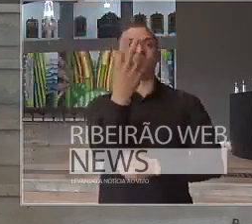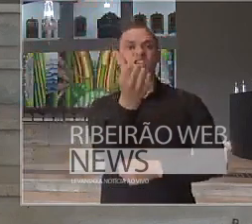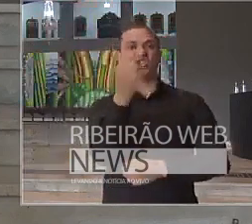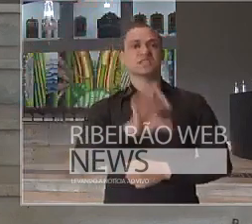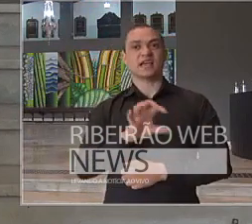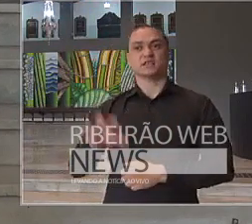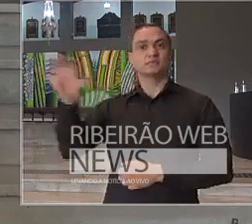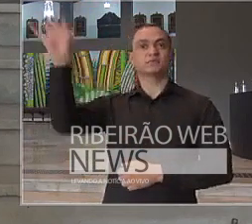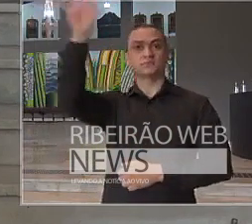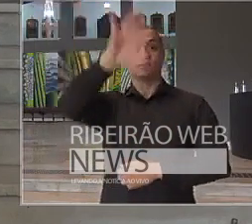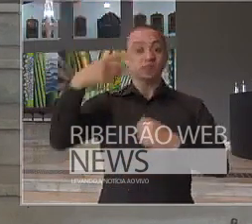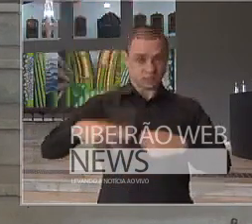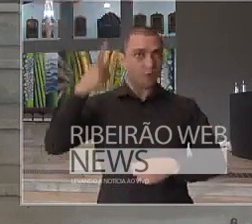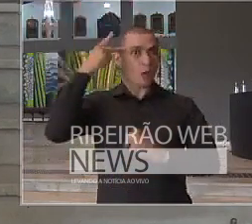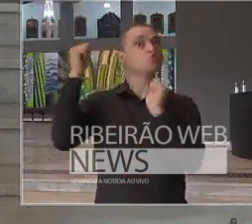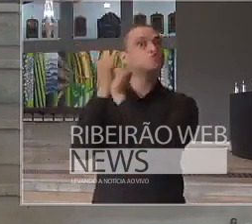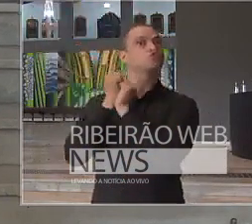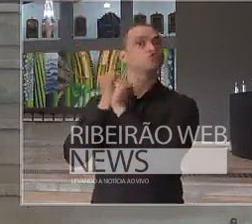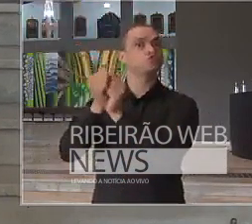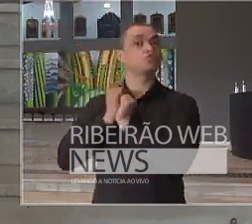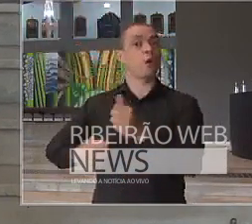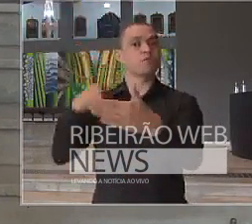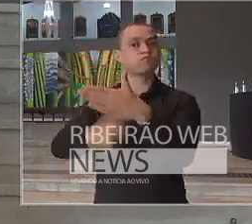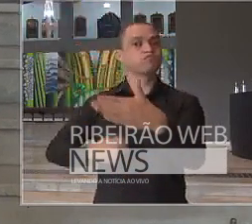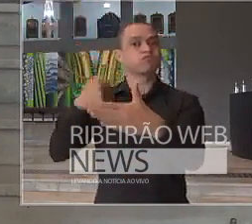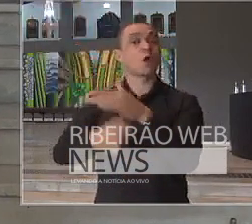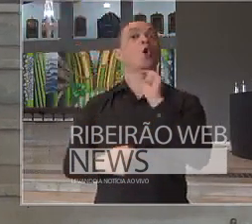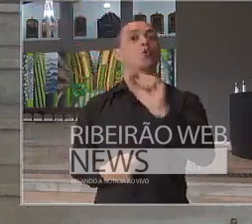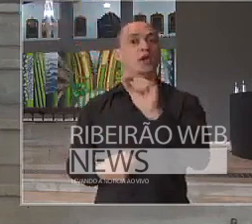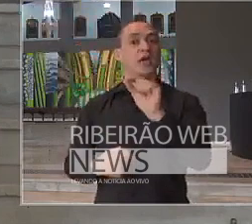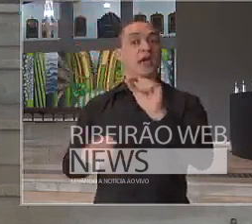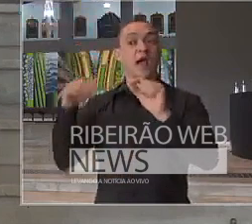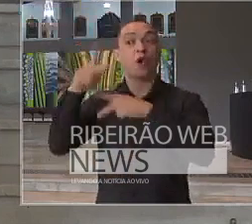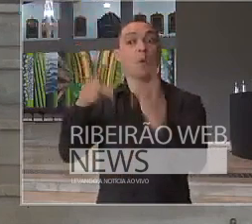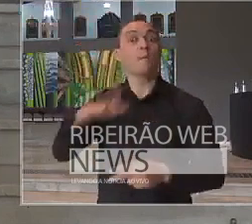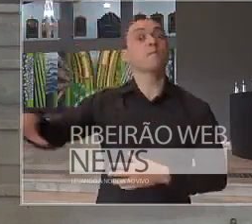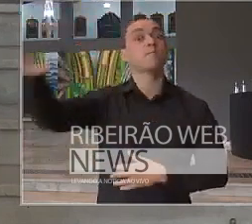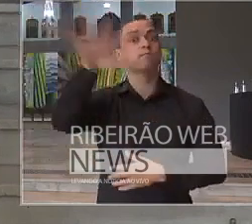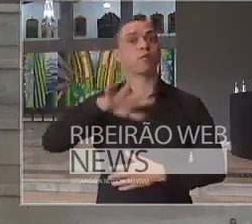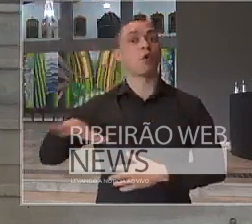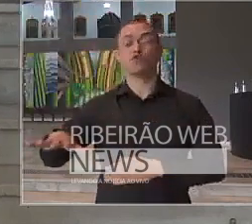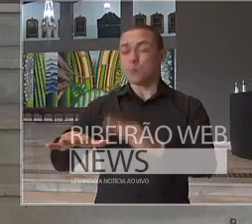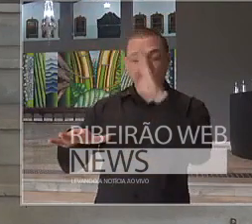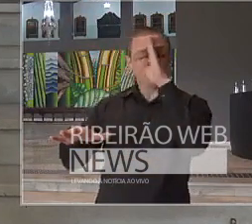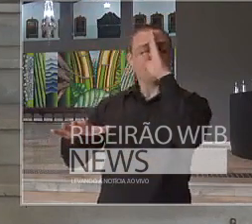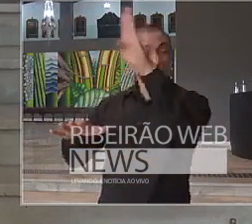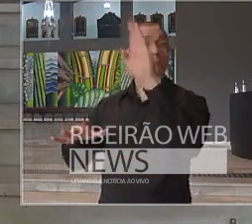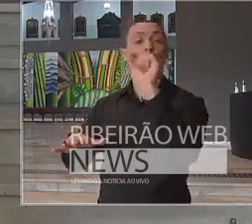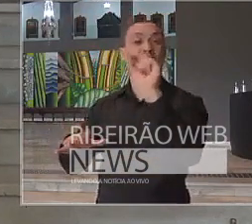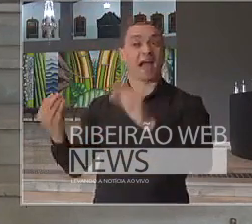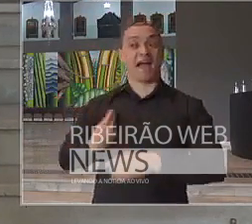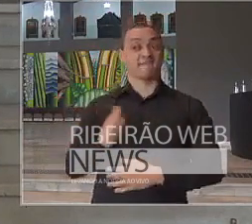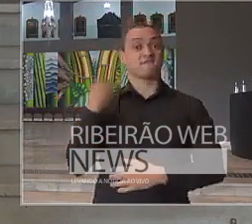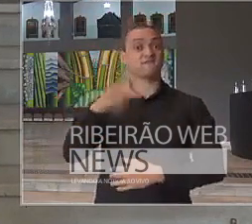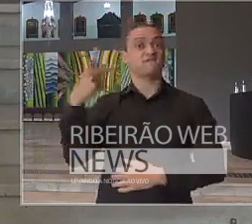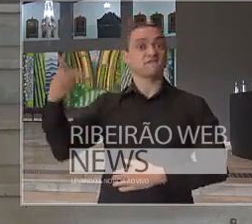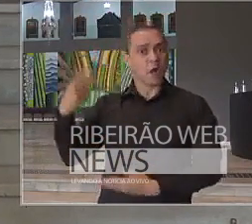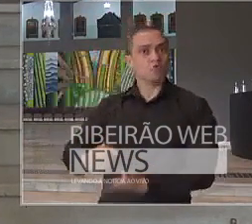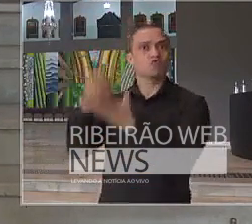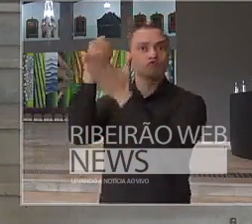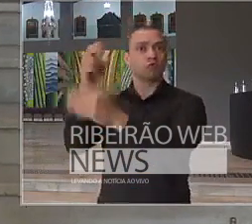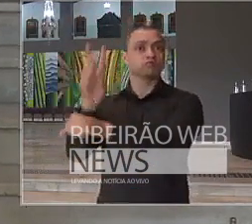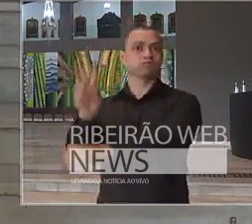outros 26 estados brasileiros para defender o interesse da população e principalmente a vida